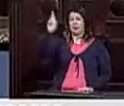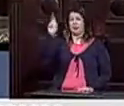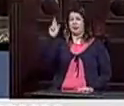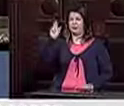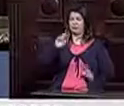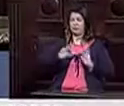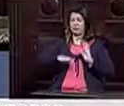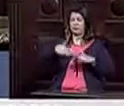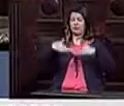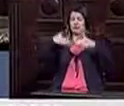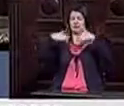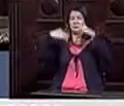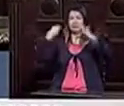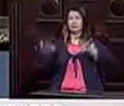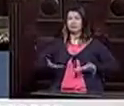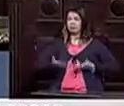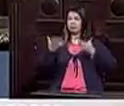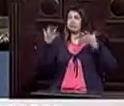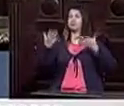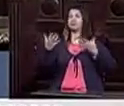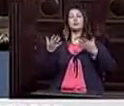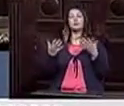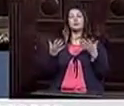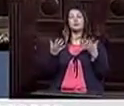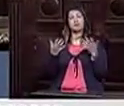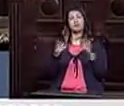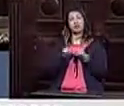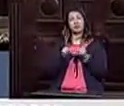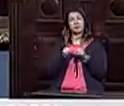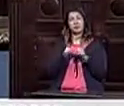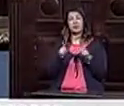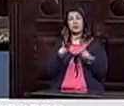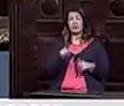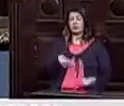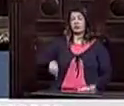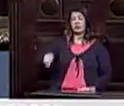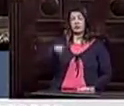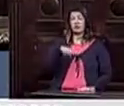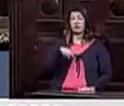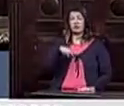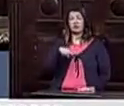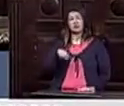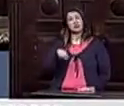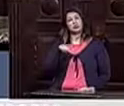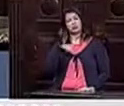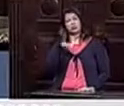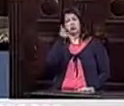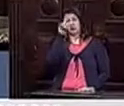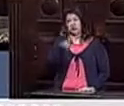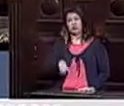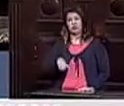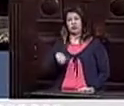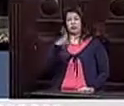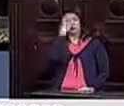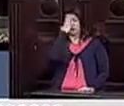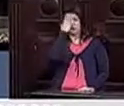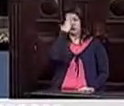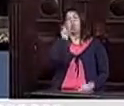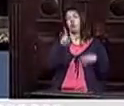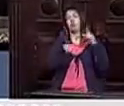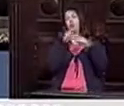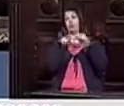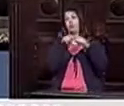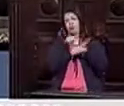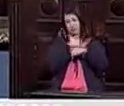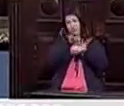pelos avanços ou pelos retrocessos, nós, portanto, temos direito a saber daquilo que somos